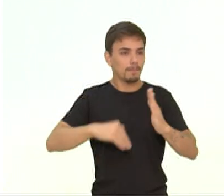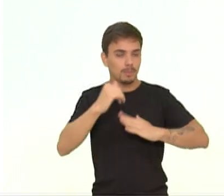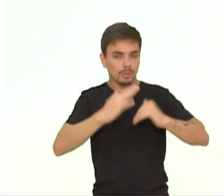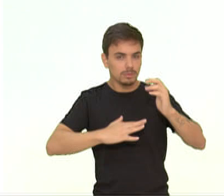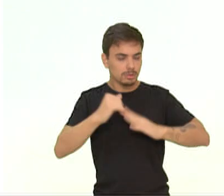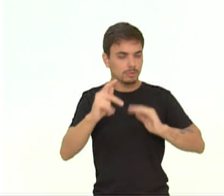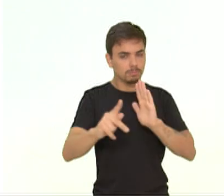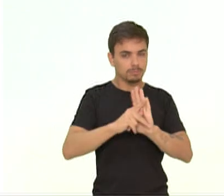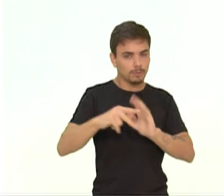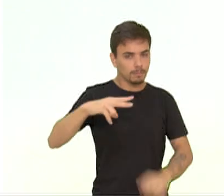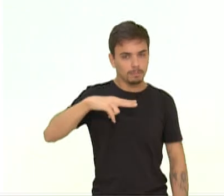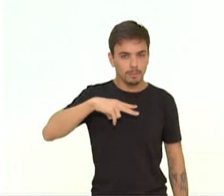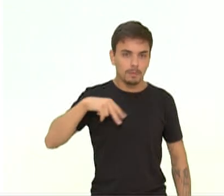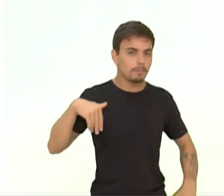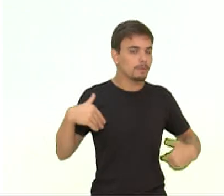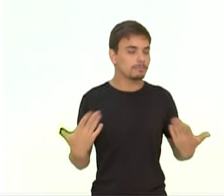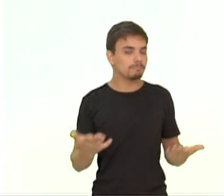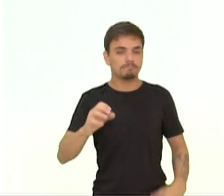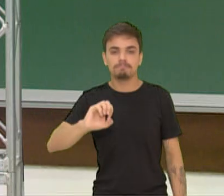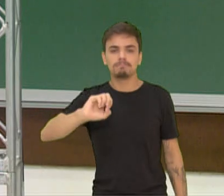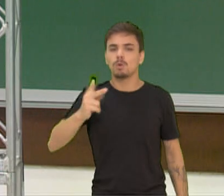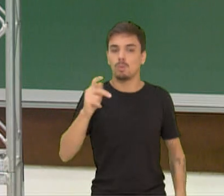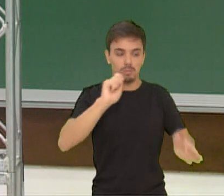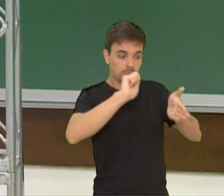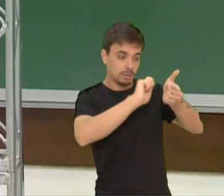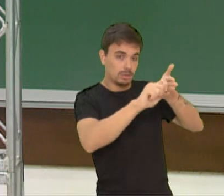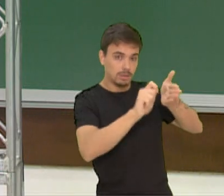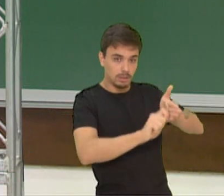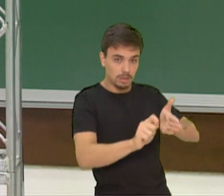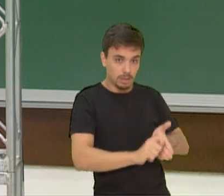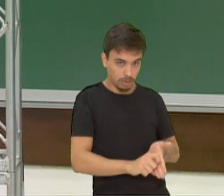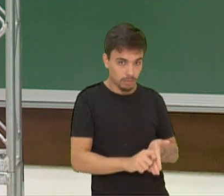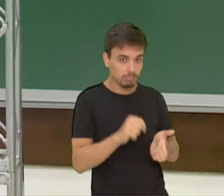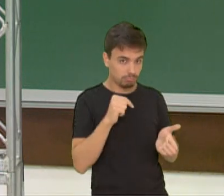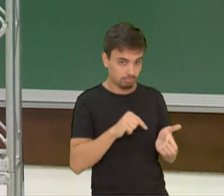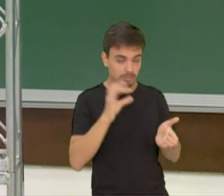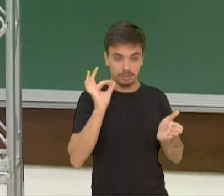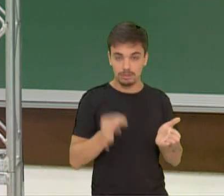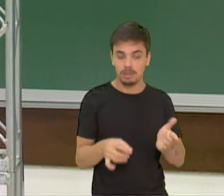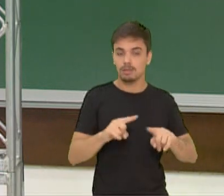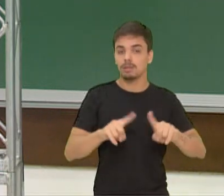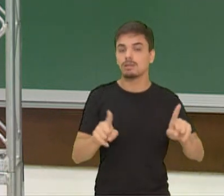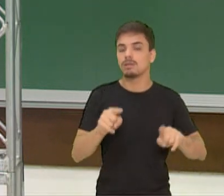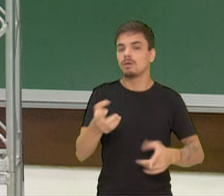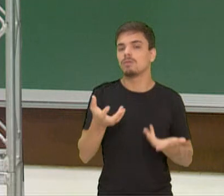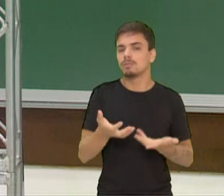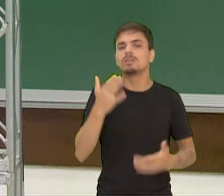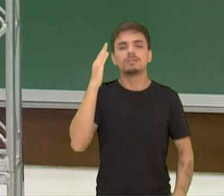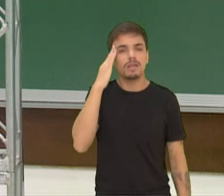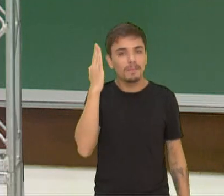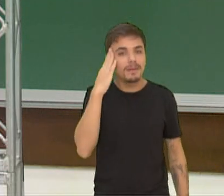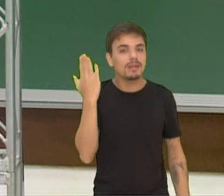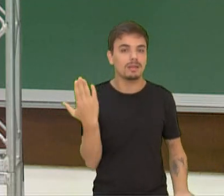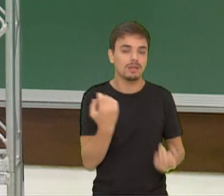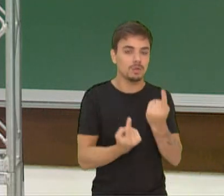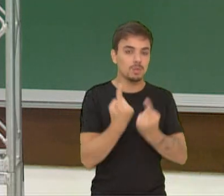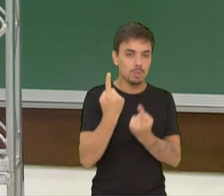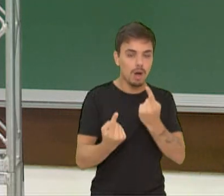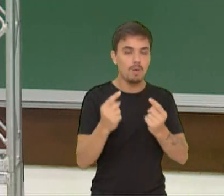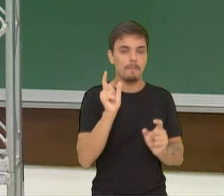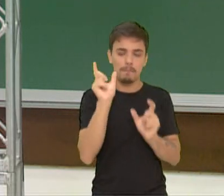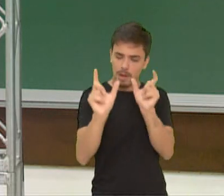produções próprias, ou seja, na escrita propriamente dita, não é verdade? Então eu preciso saber ali qual é